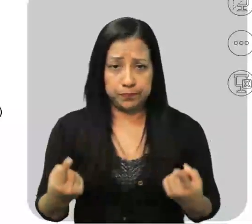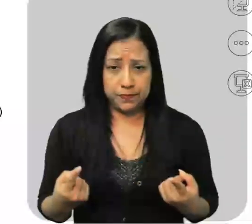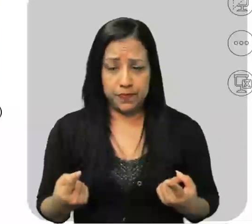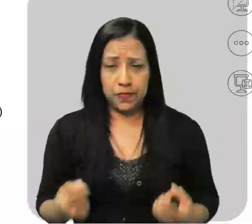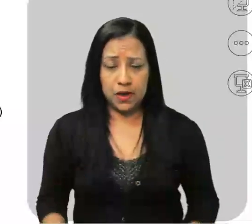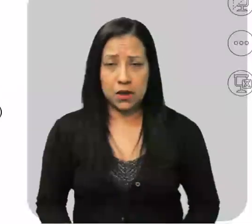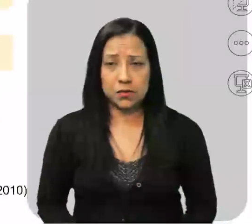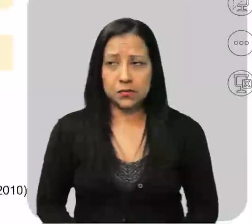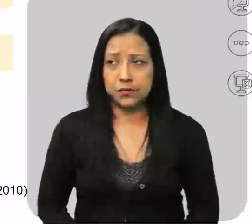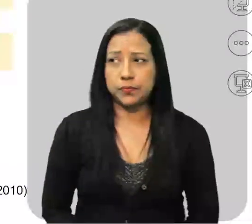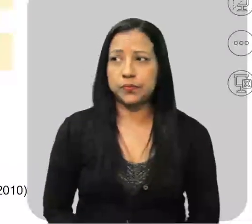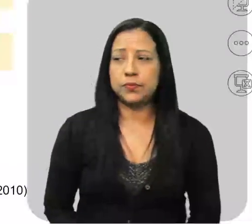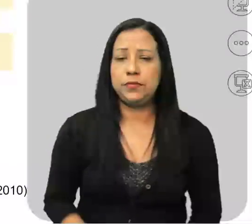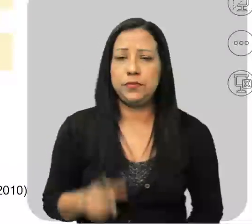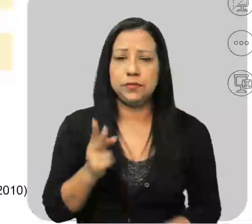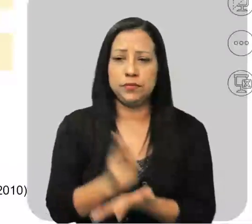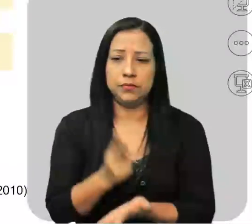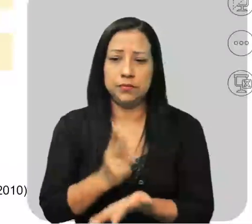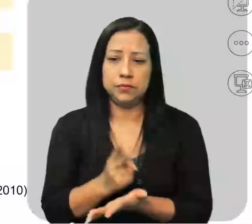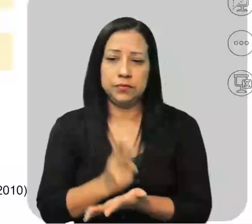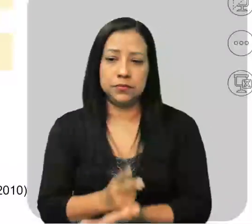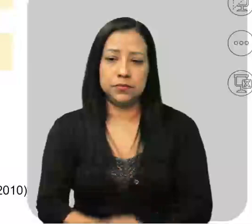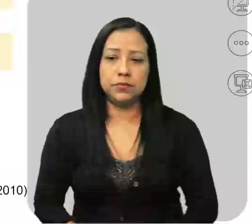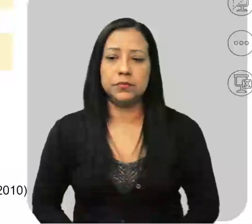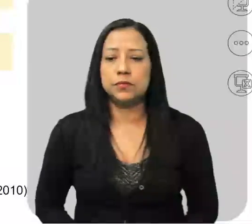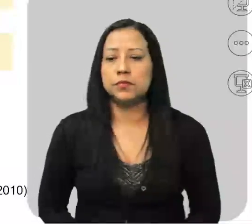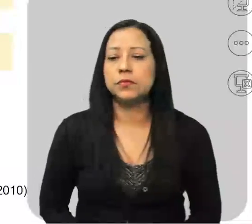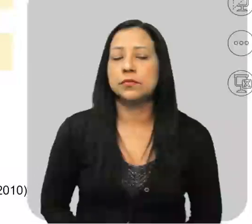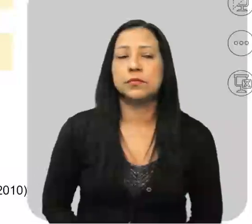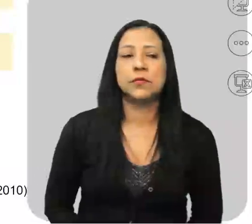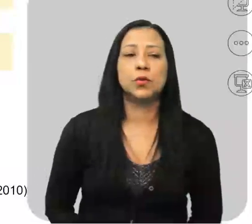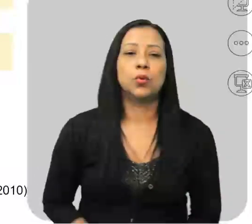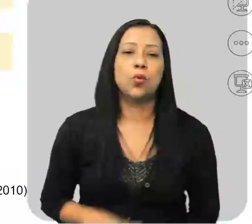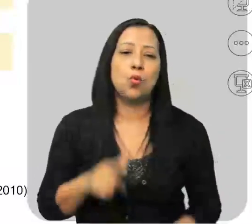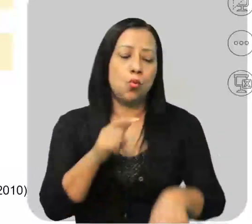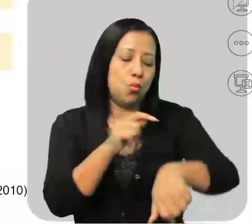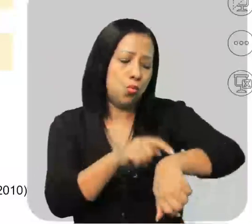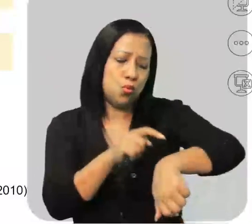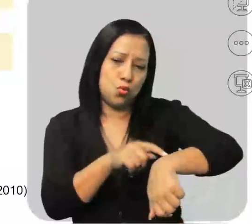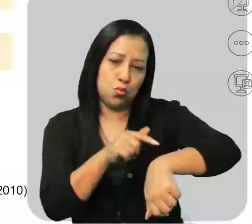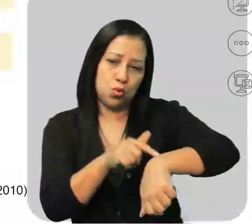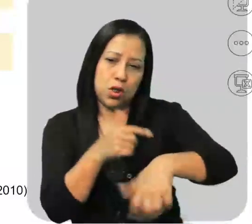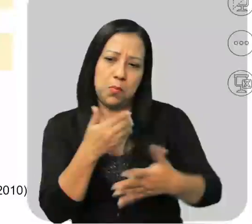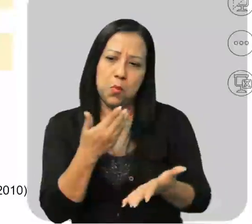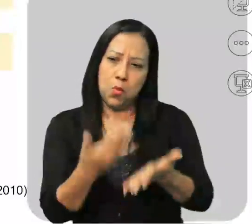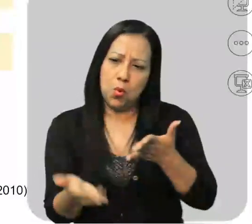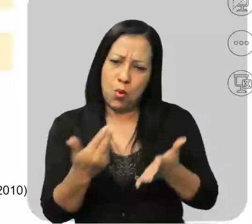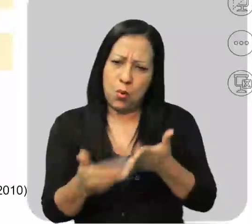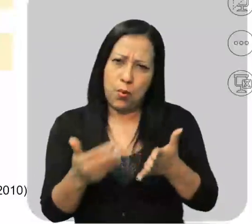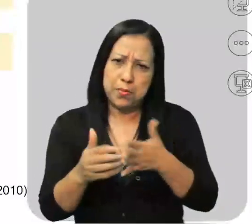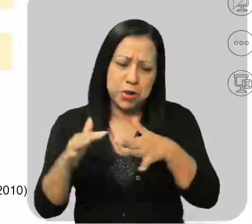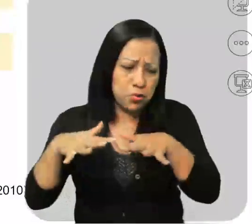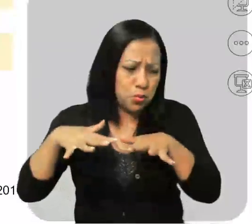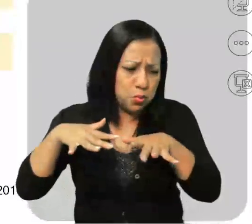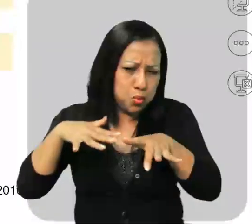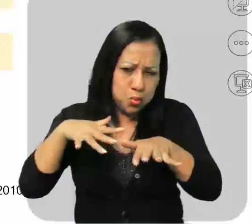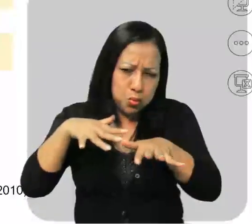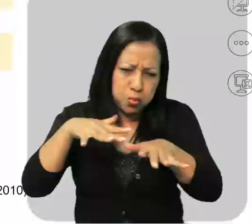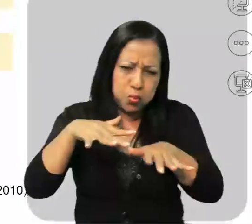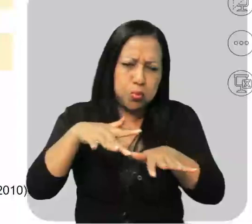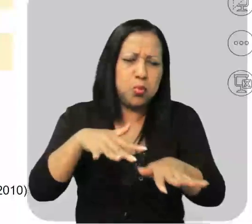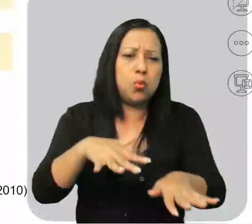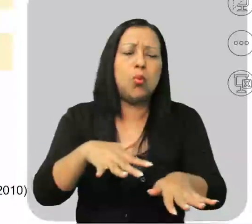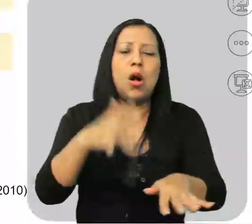Como que esse trânsito caótico eleva o gasto? Beleza? Vamos lá, continuando. O